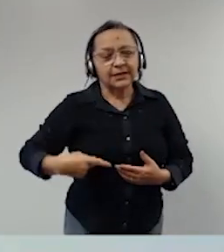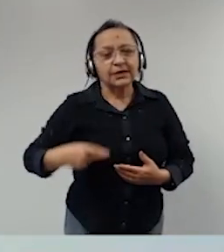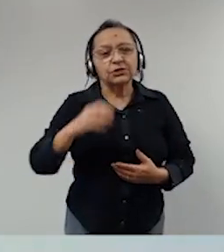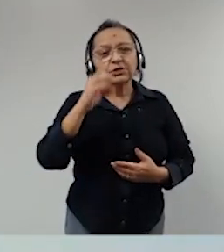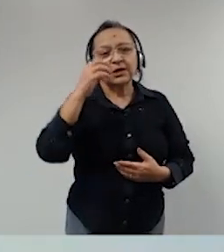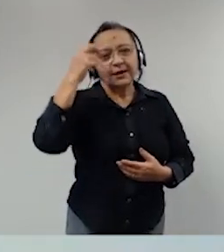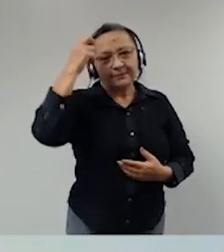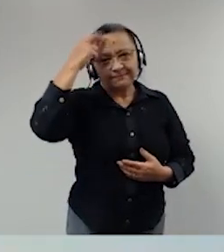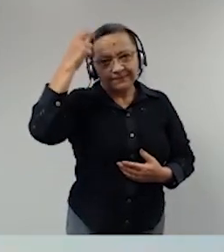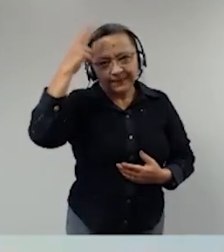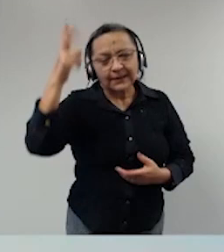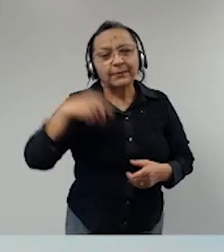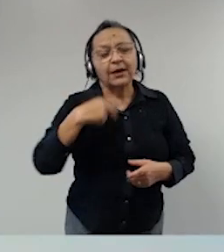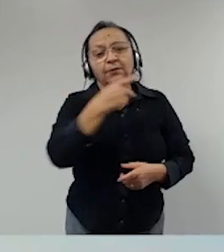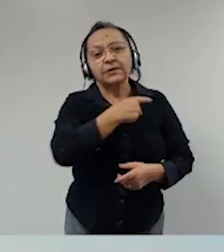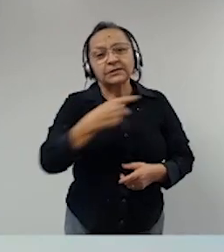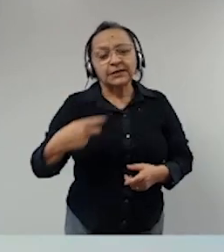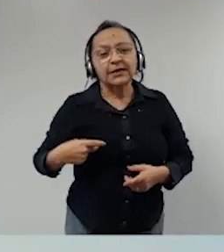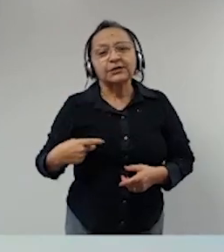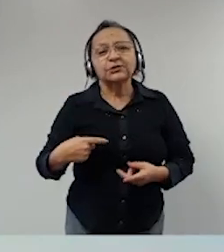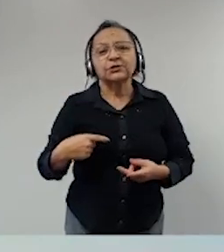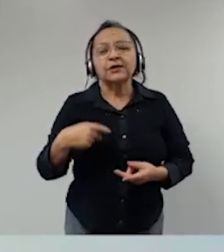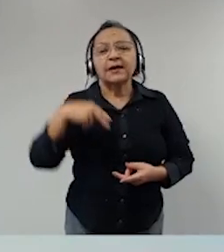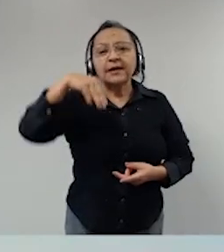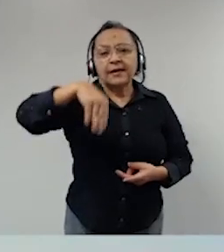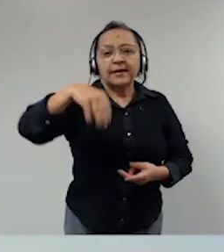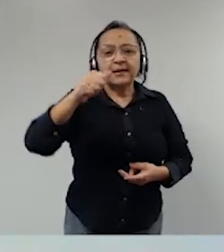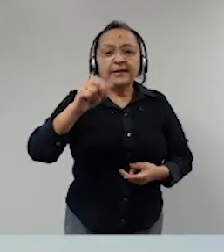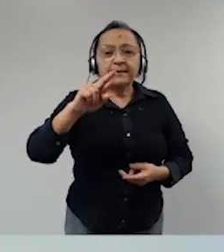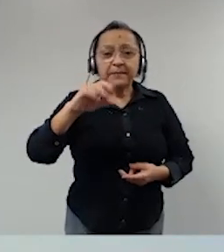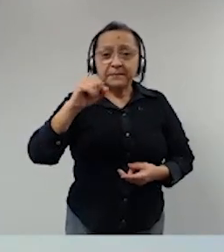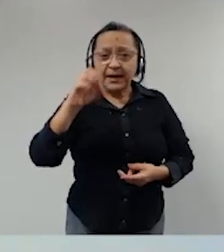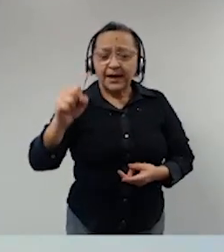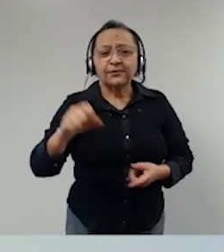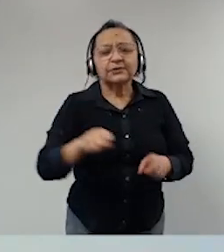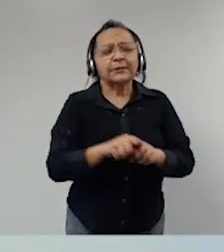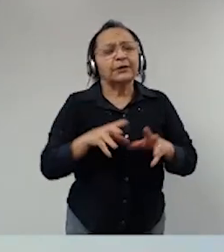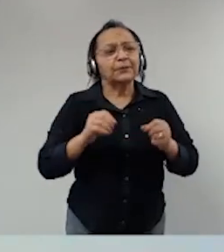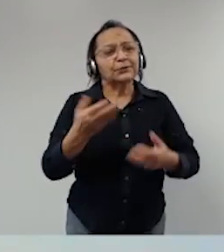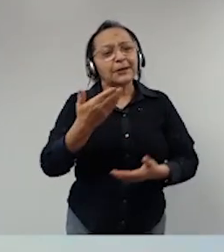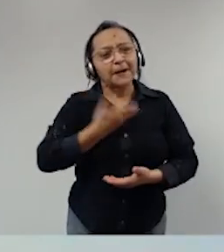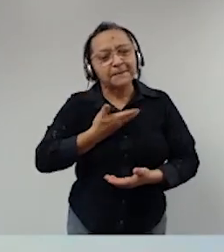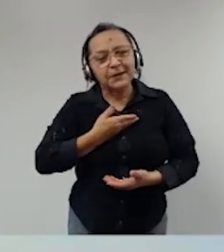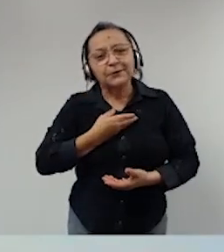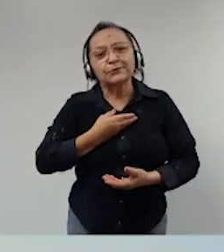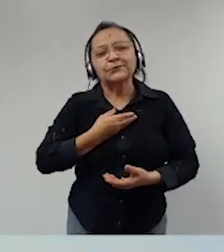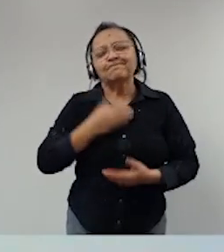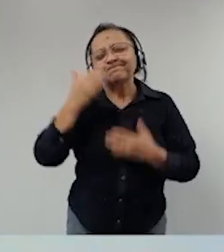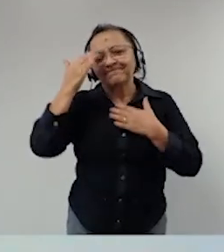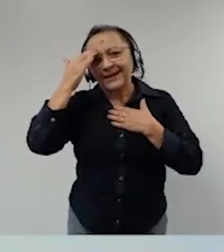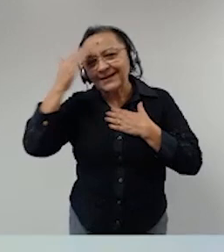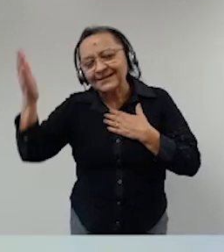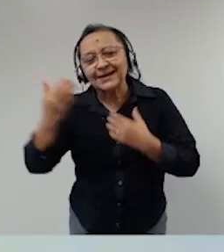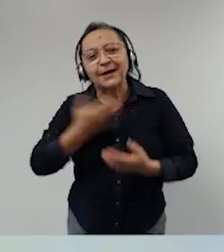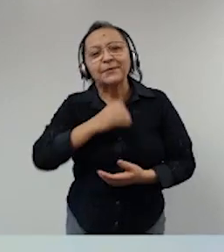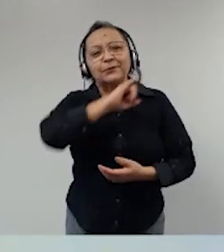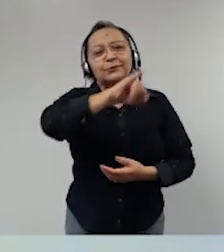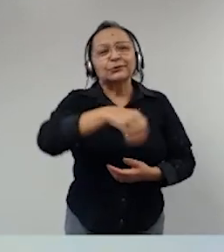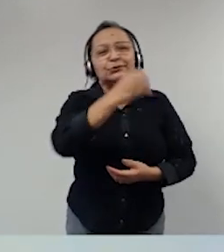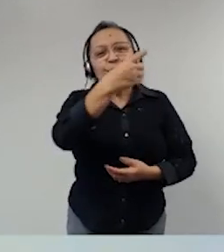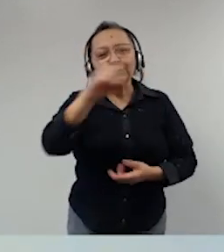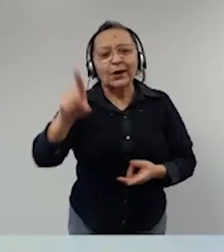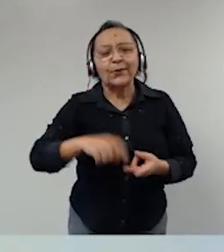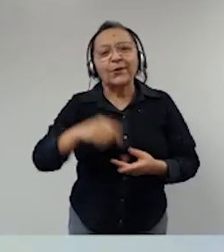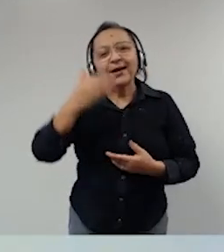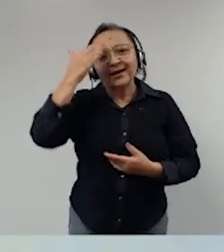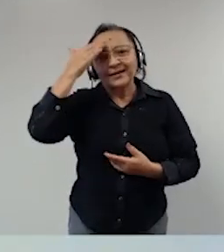presidente Marcos Vinícius Furtado, meus queridos amigos, queria agradecer ao João Caiado, queria agradecer a minha colega de painel,